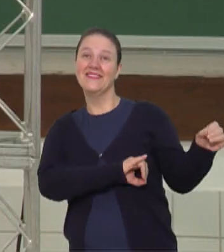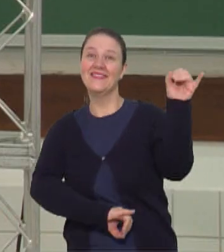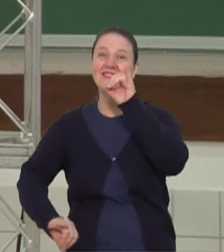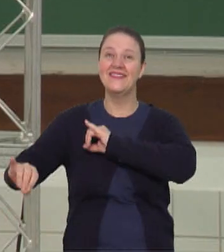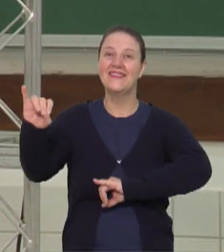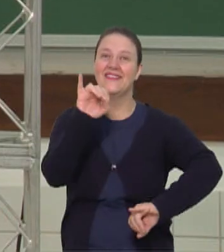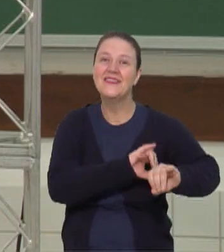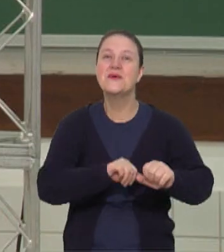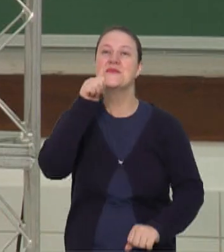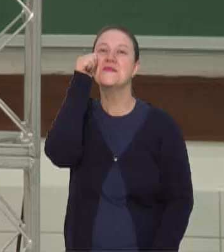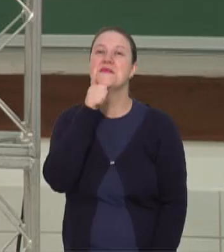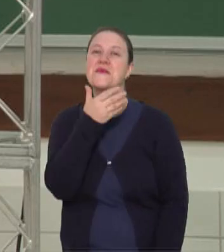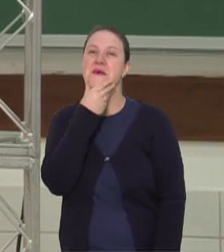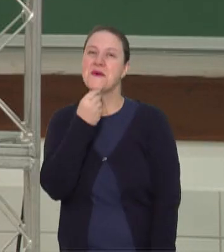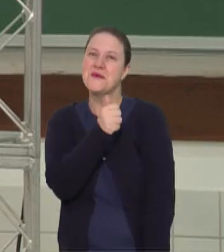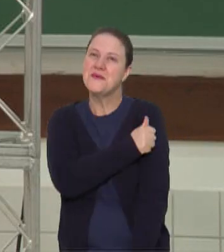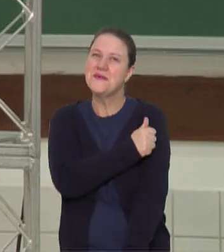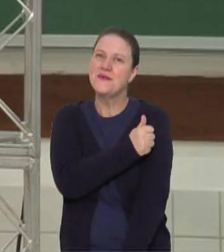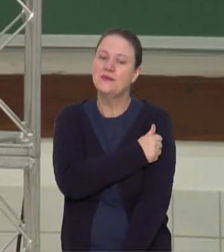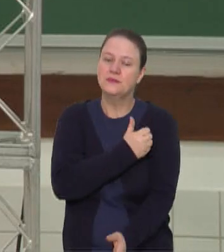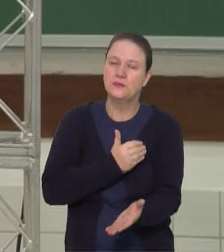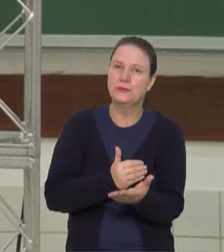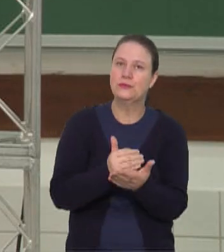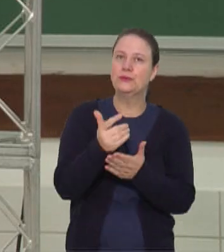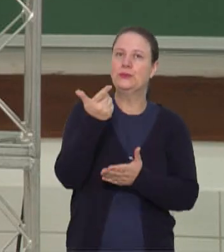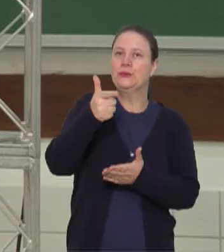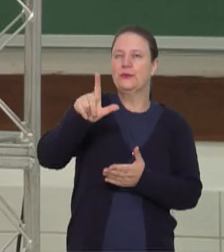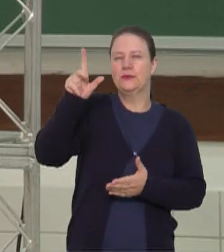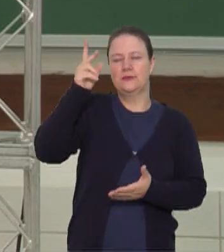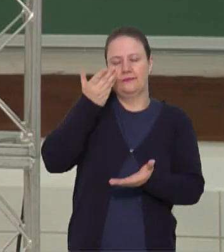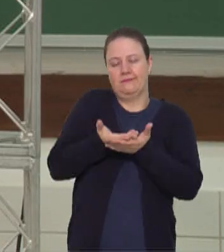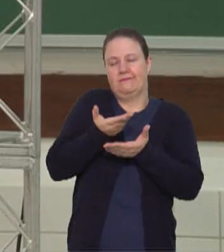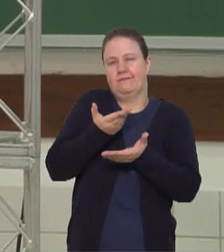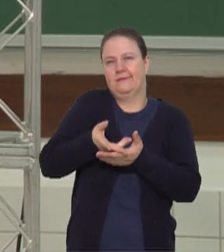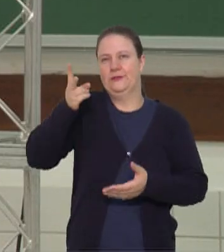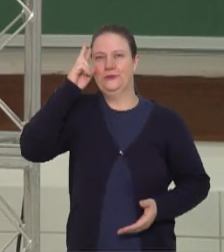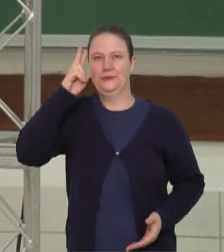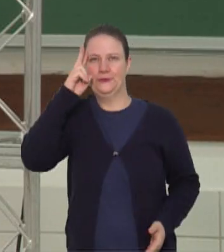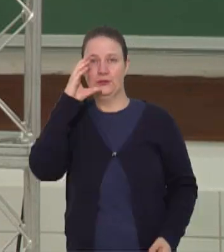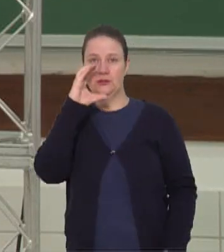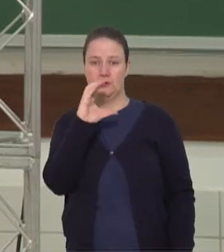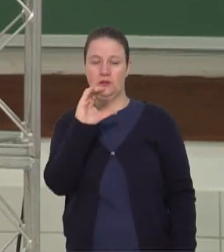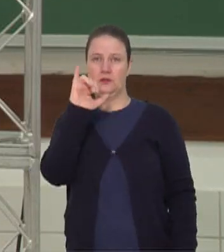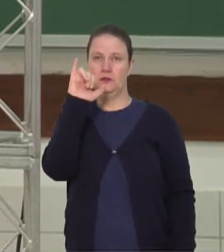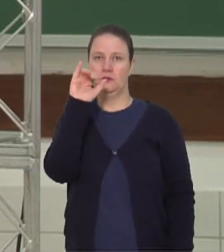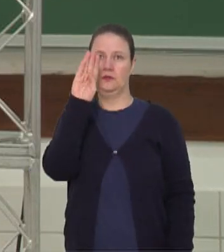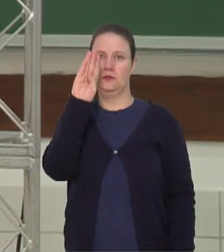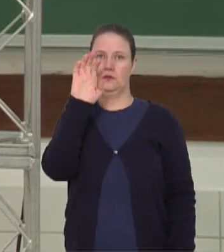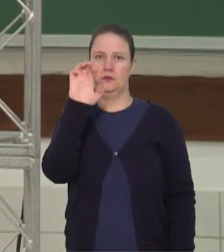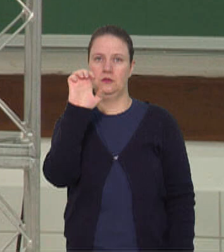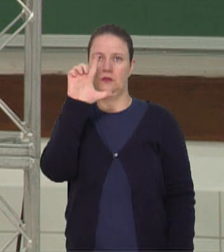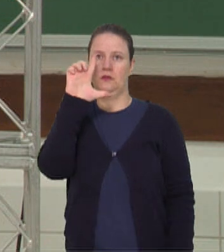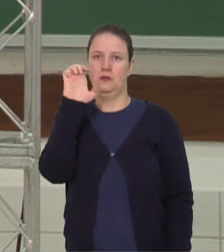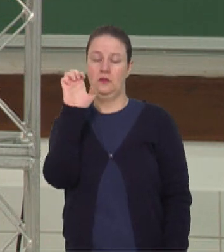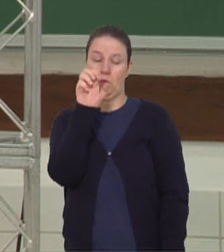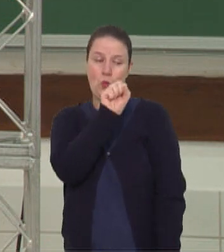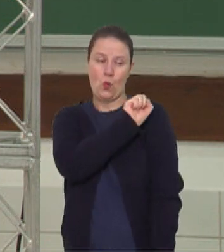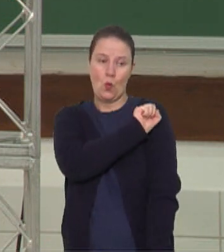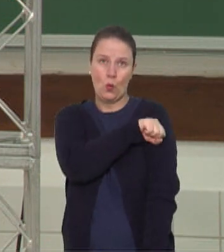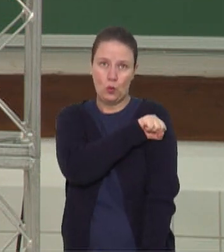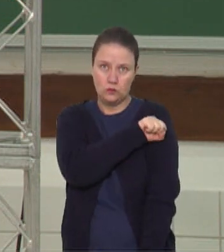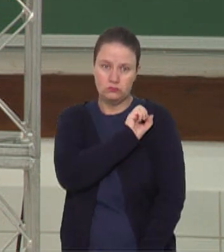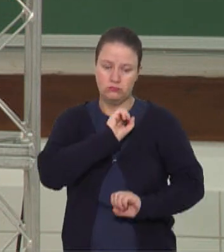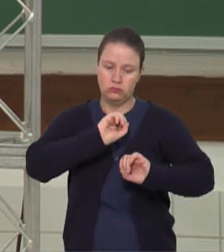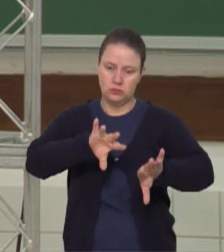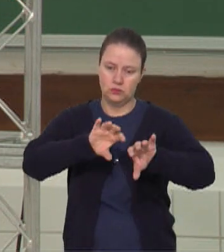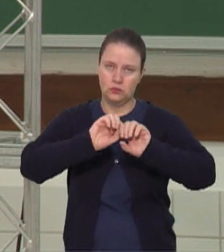Olá, alunos e alunas! Então a gente está iniciando mais uma aula de História, eu sou a professora Cibele, aula para o 8º ano, né? Como eu sempre digo, a